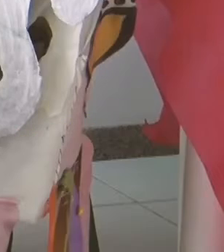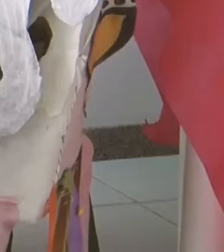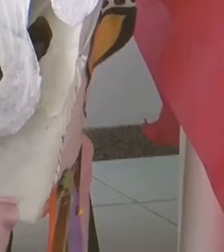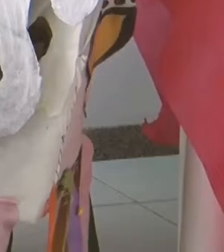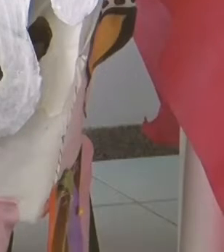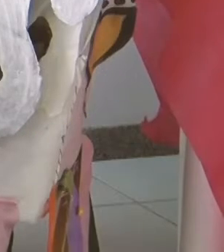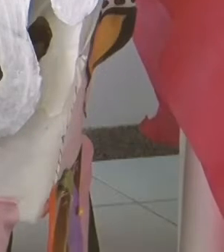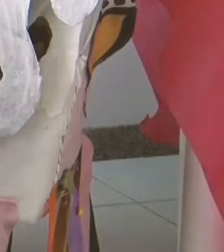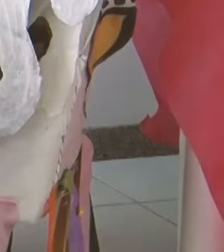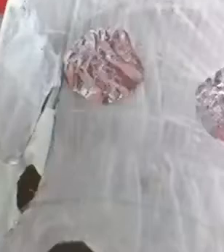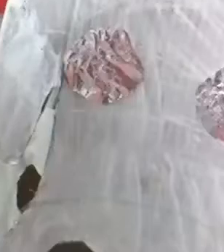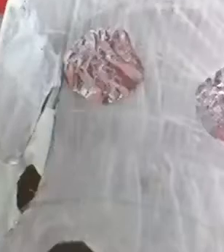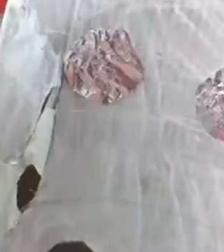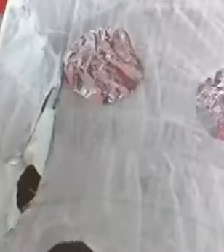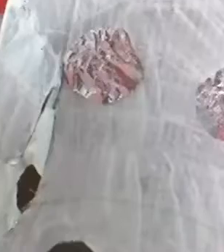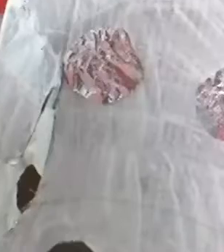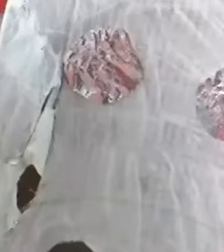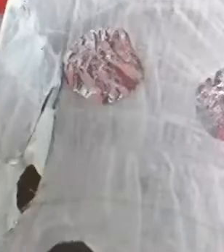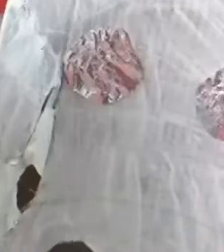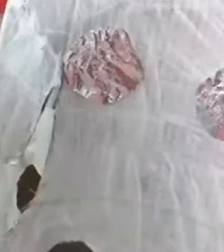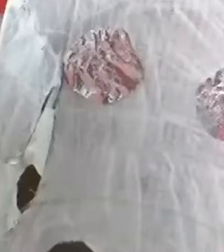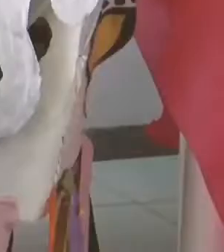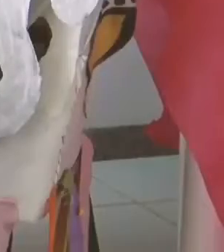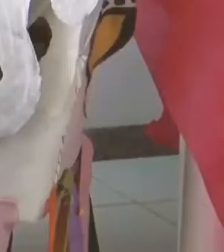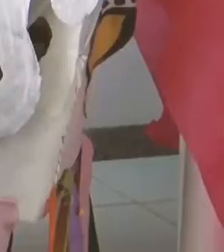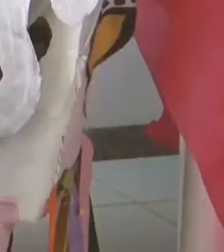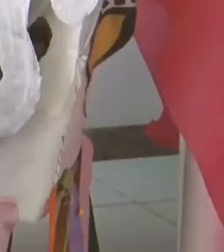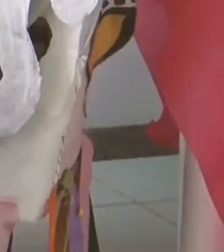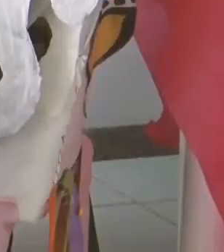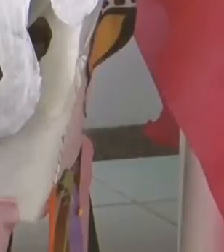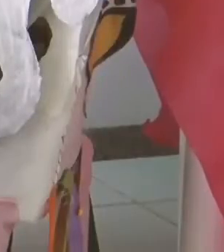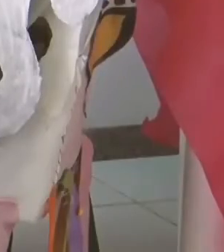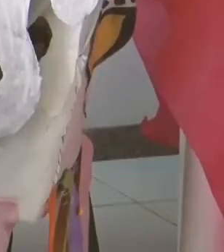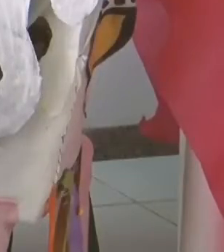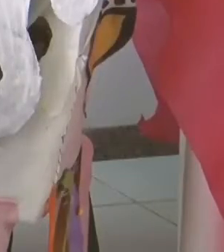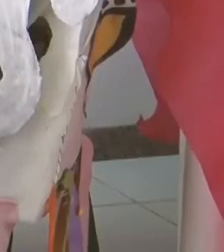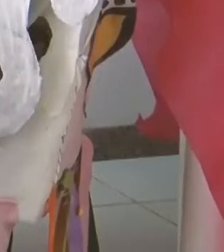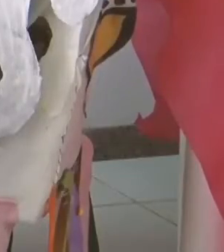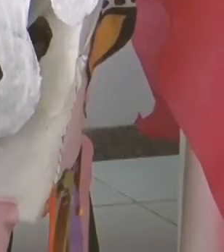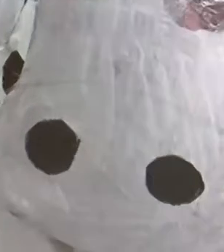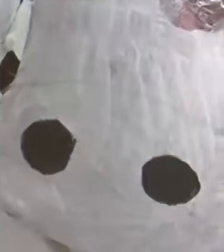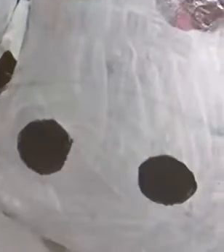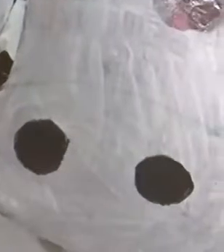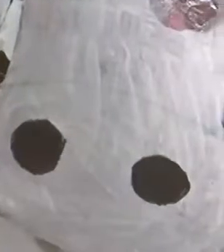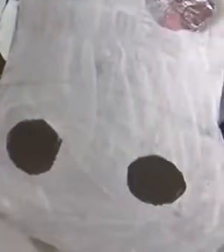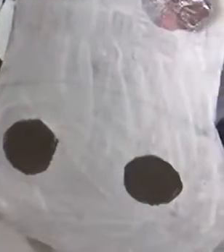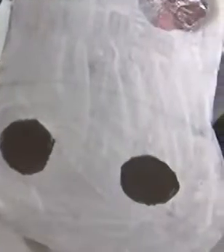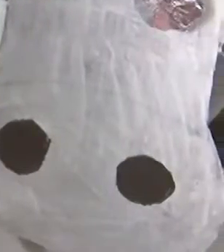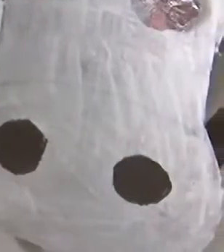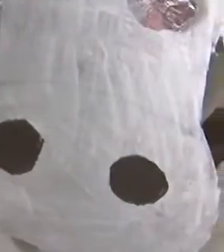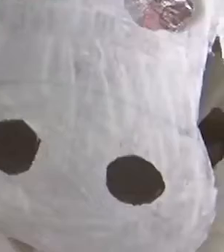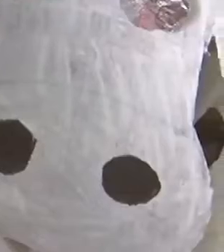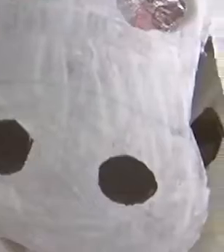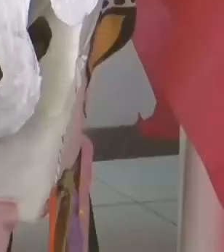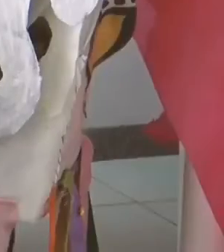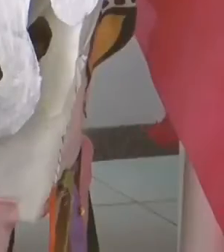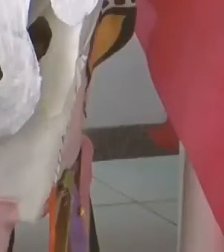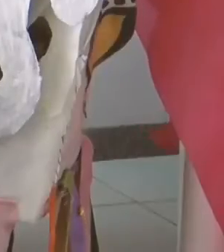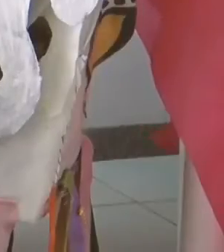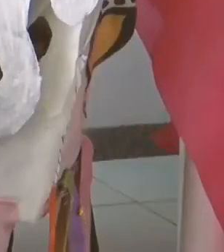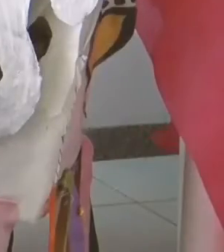Eu, Maria Lídia dos Santos, nascida em Santa Rosa de Lima, comecei a brincar o reisado com 16 anos. Hoje em dia sou mestre do